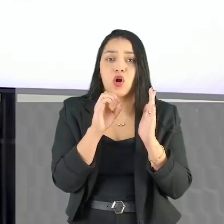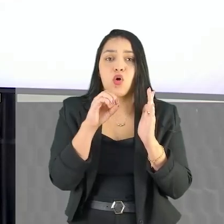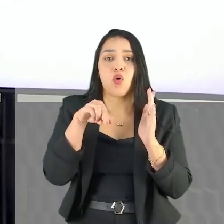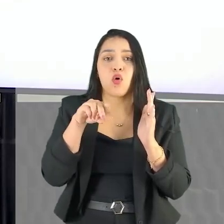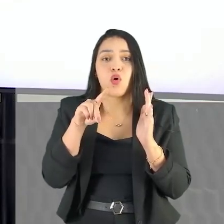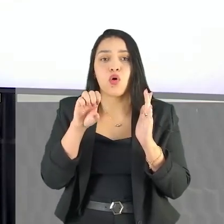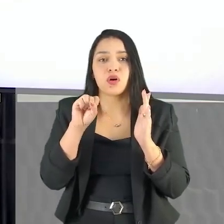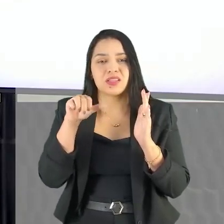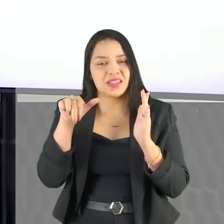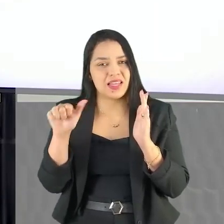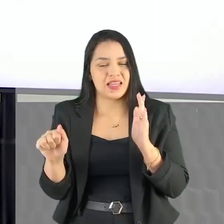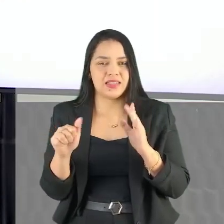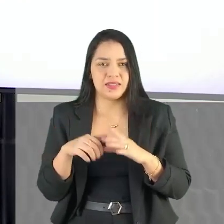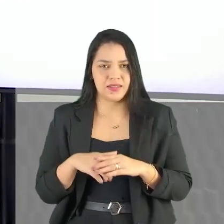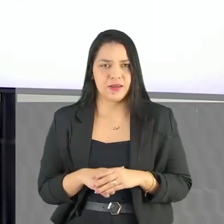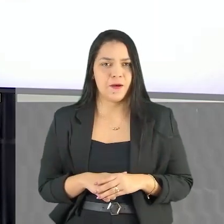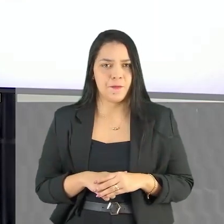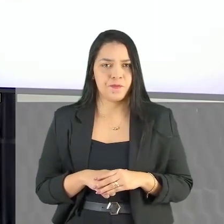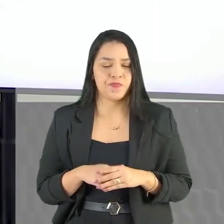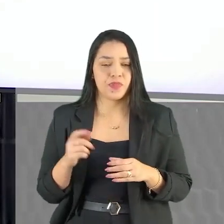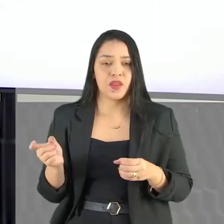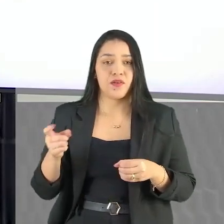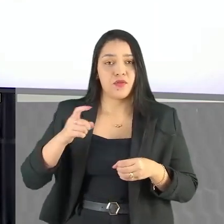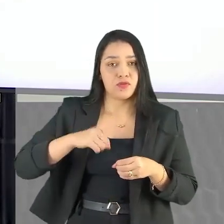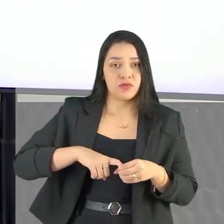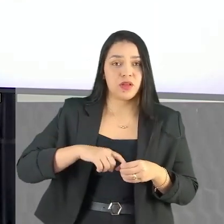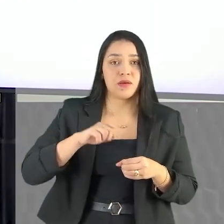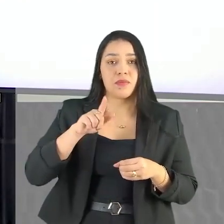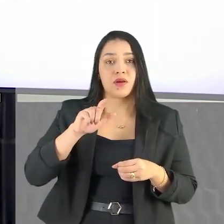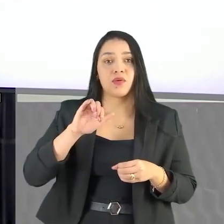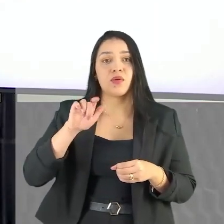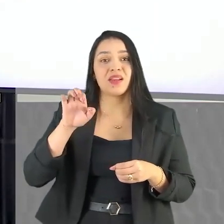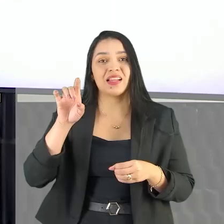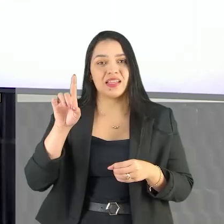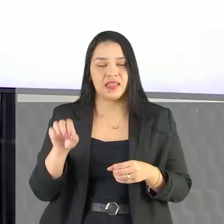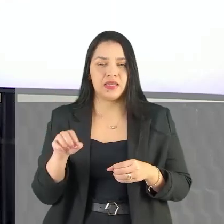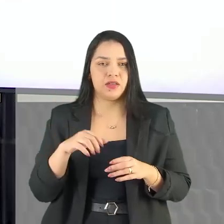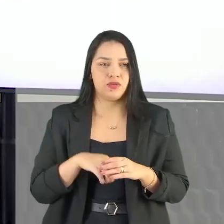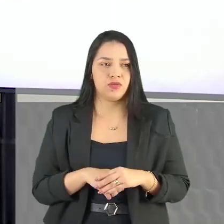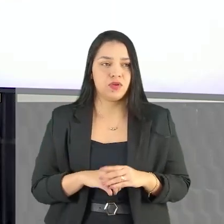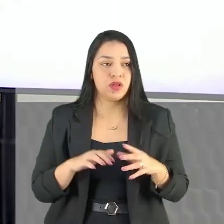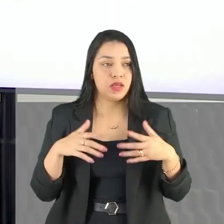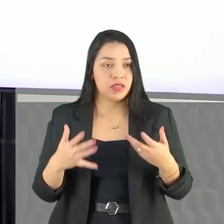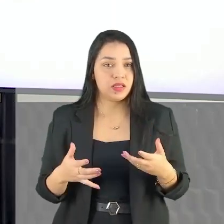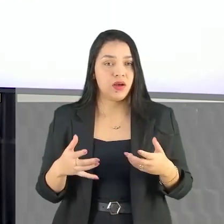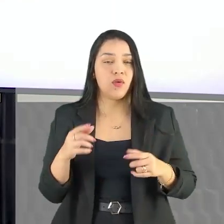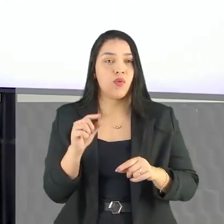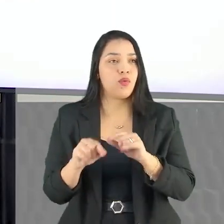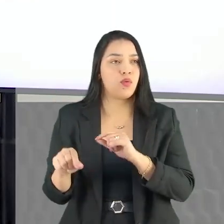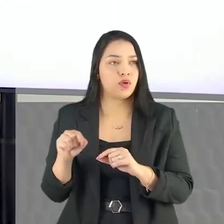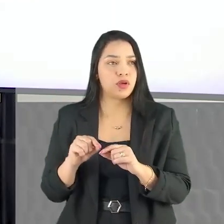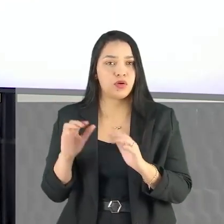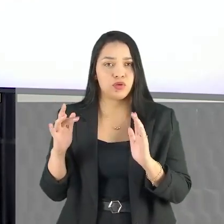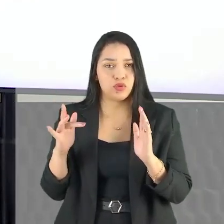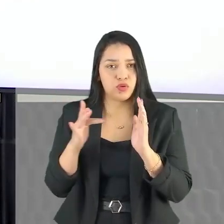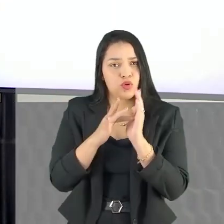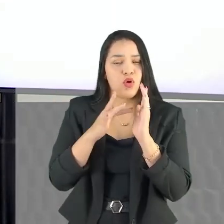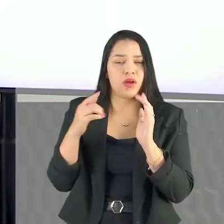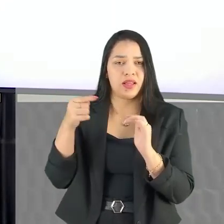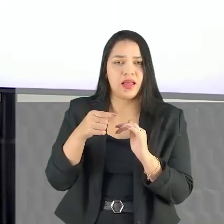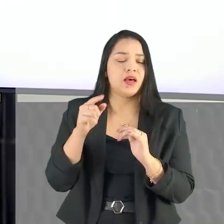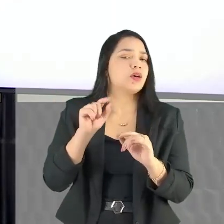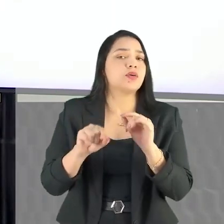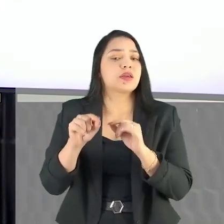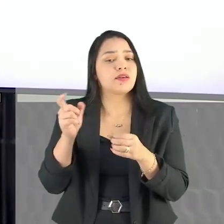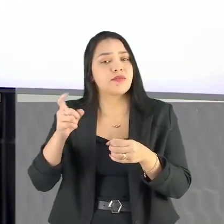condensa. Então isso é condensar, é voltar para o estado líquido. Então quando aquele vapor ele toca naquele condensador,